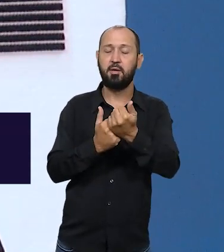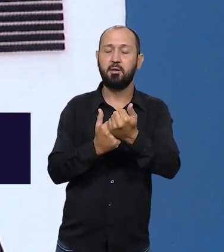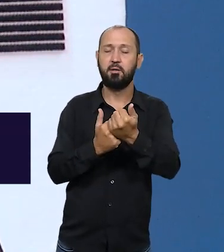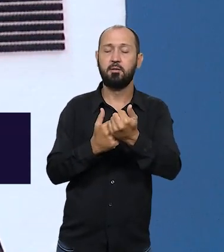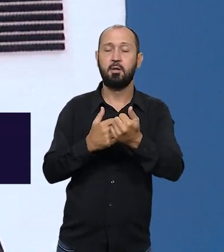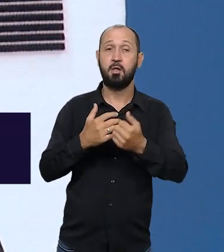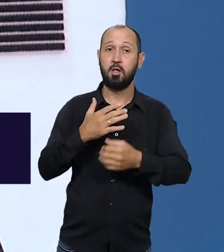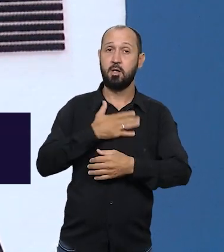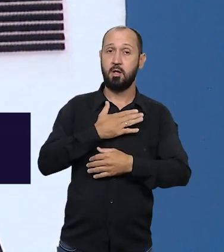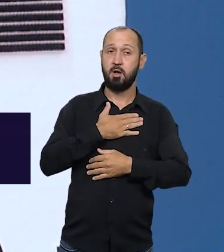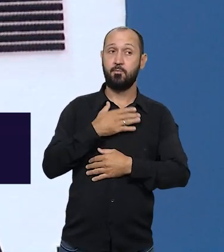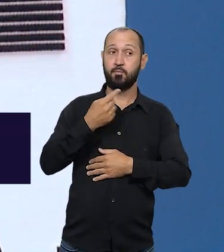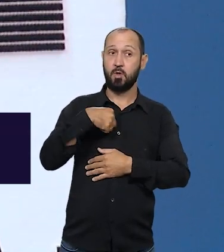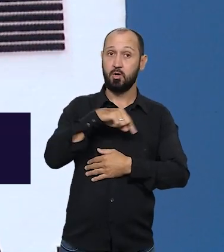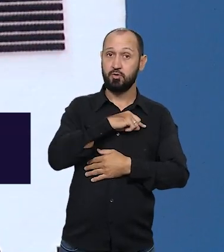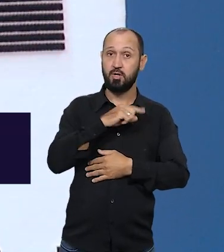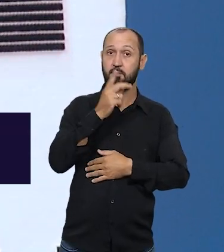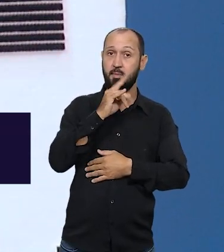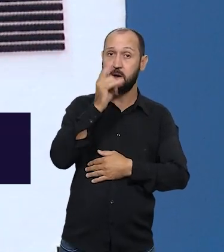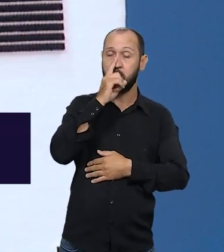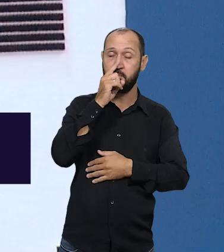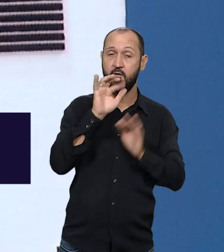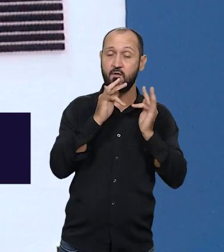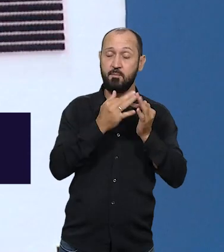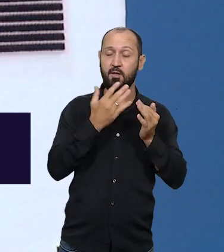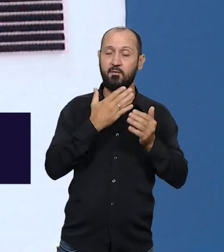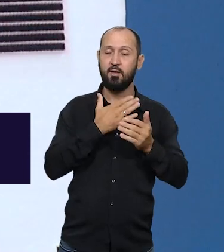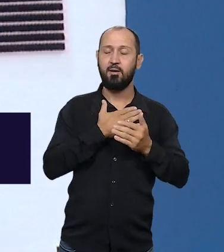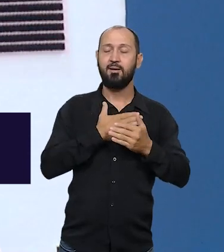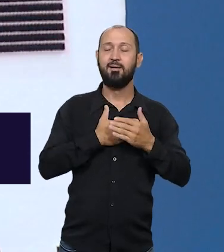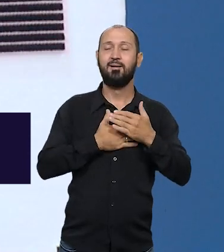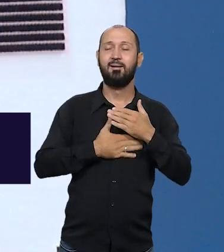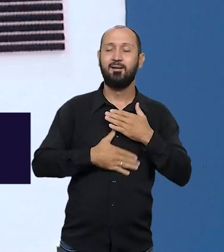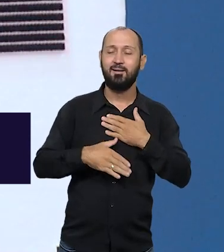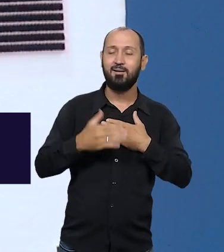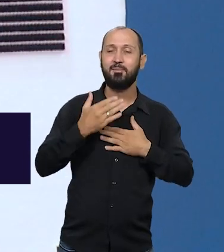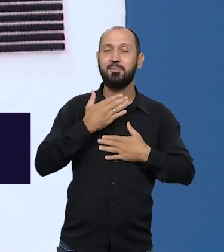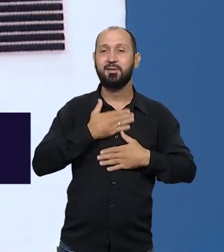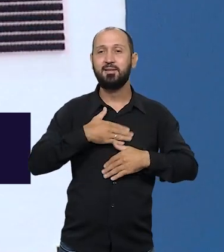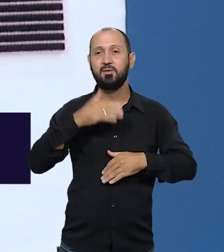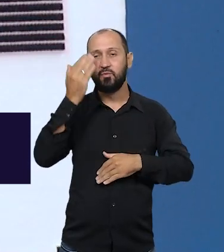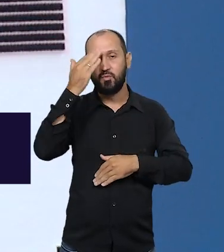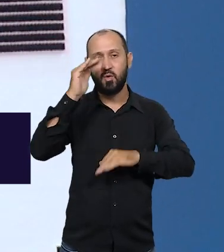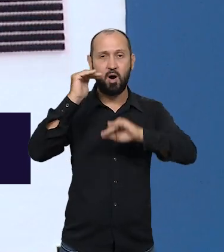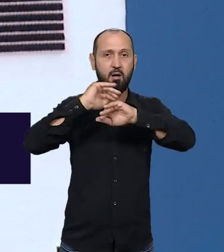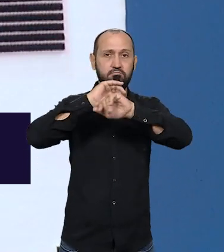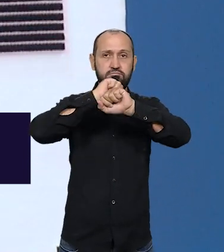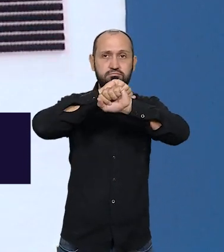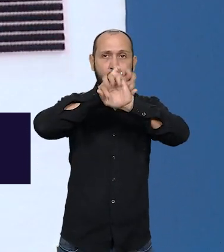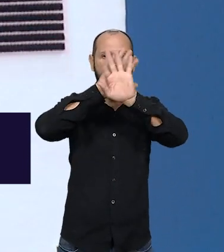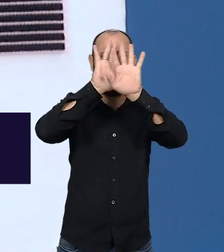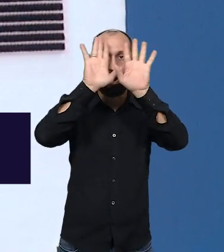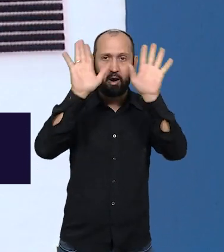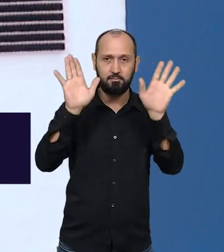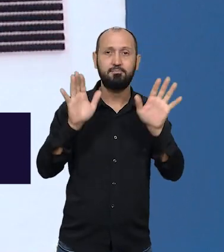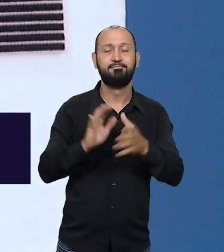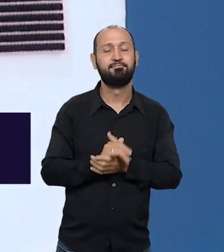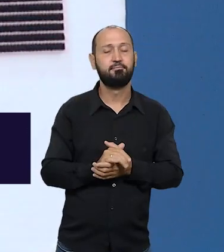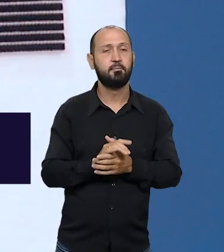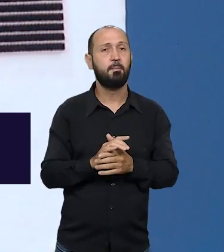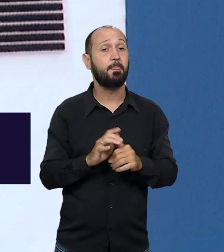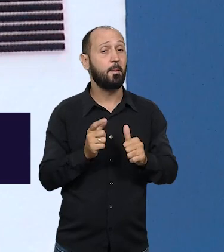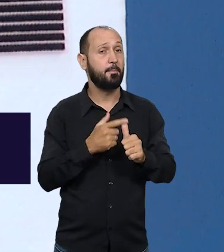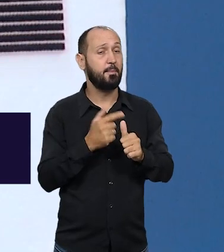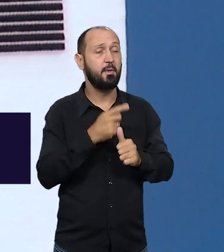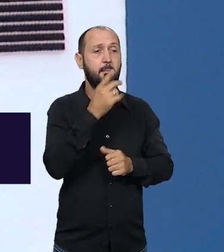vai se acalmando como pais e vai entendendo esse processo que também nos modifica. né? Então, acredito que a primeira coisa